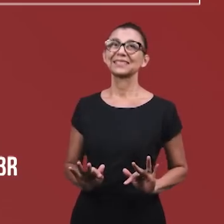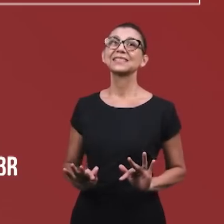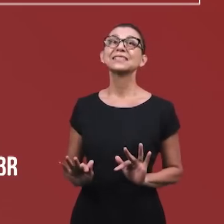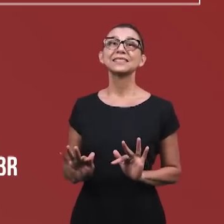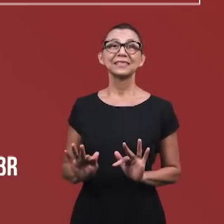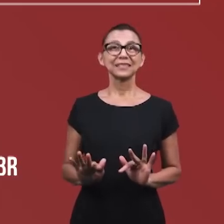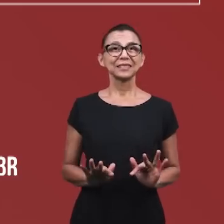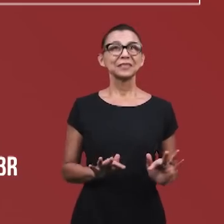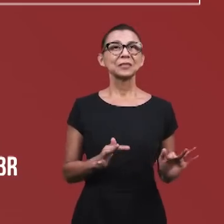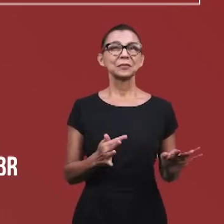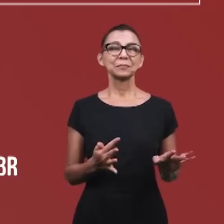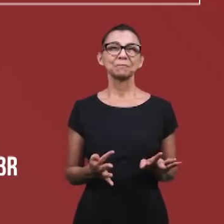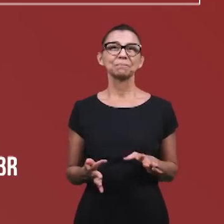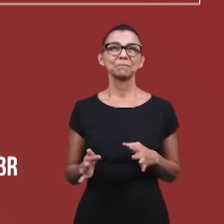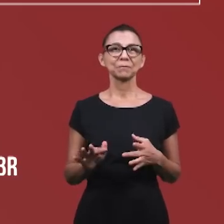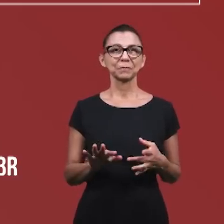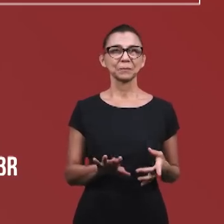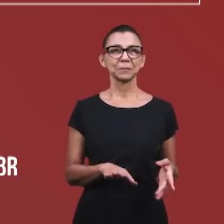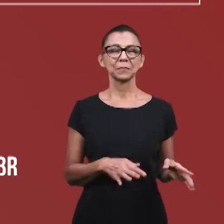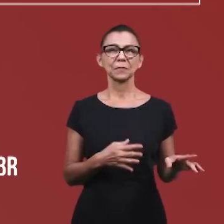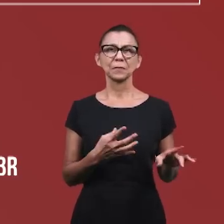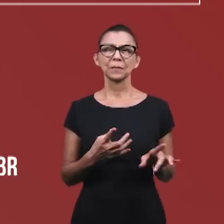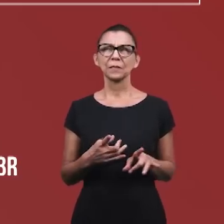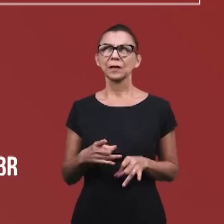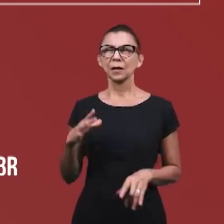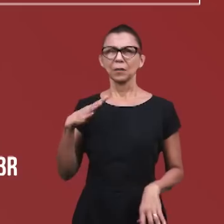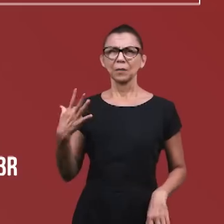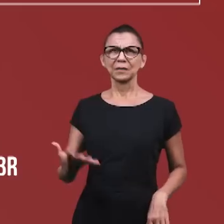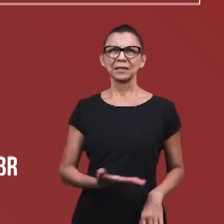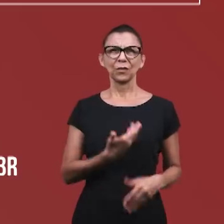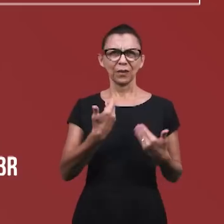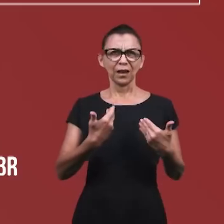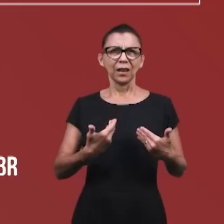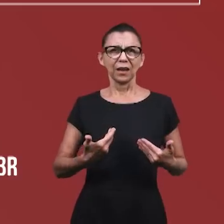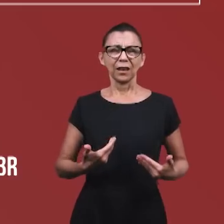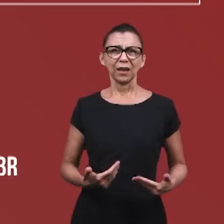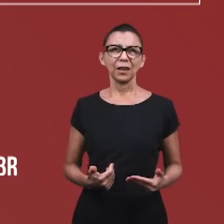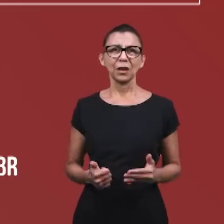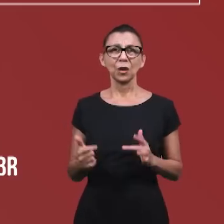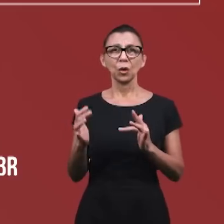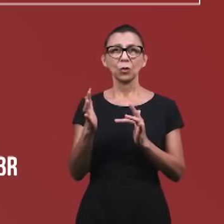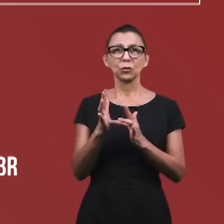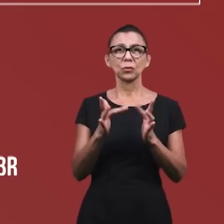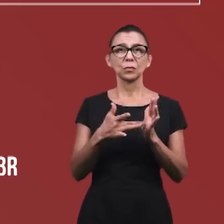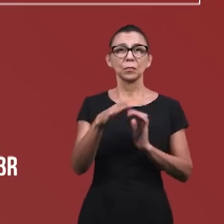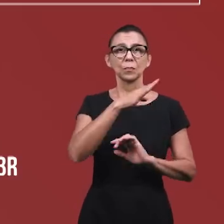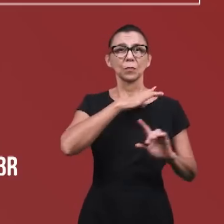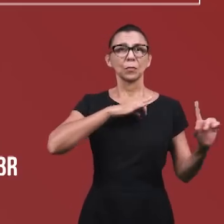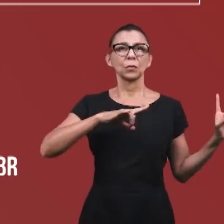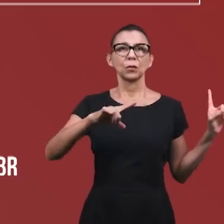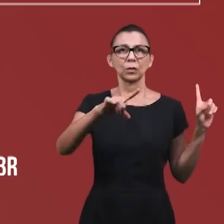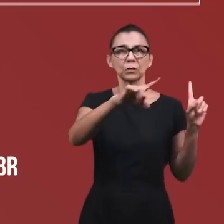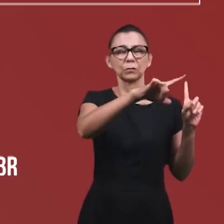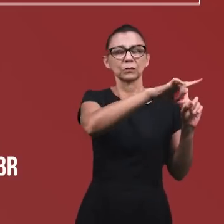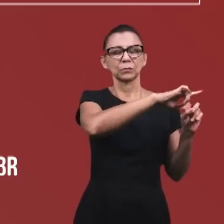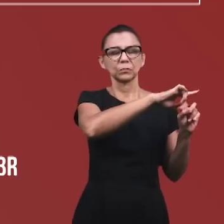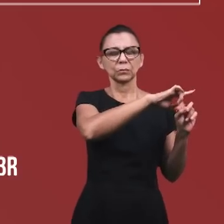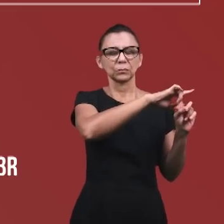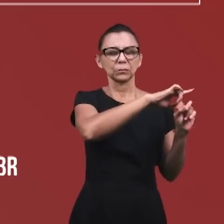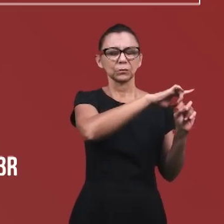feliz. Pra me encontrar, perdeu sua vida,